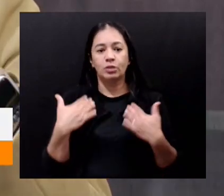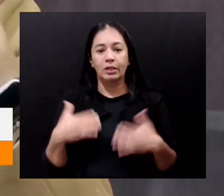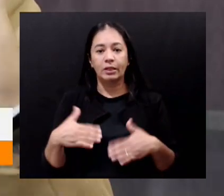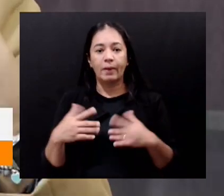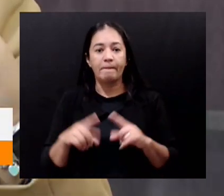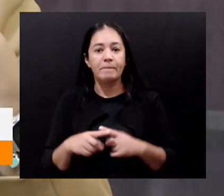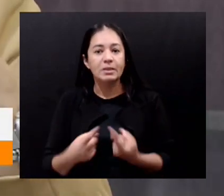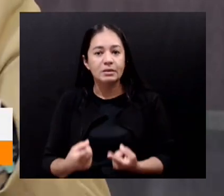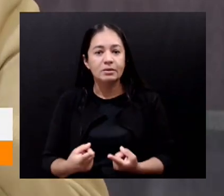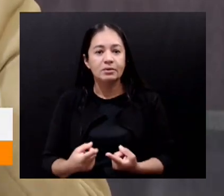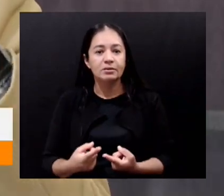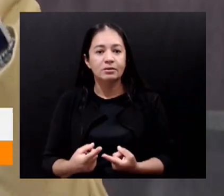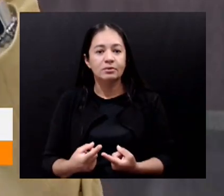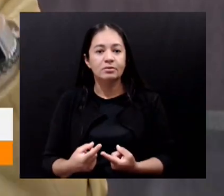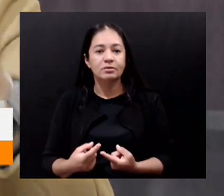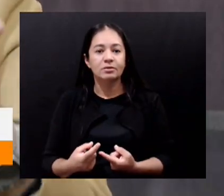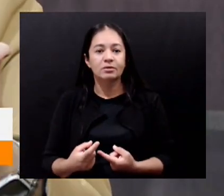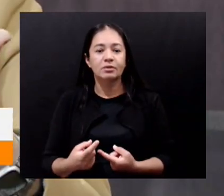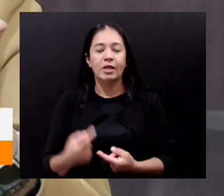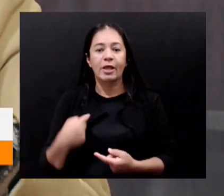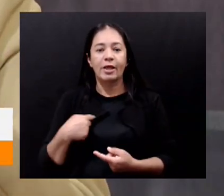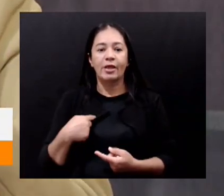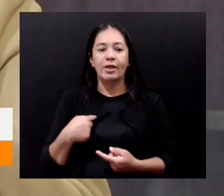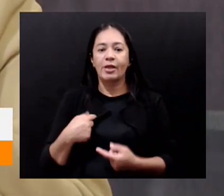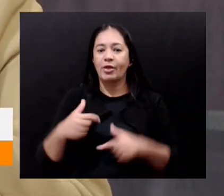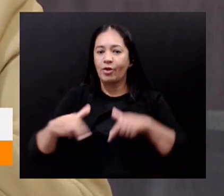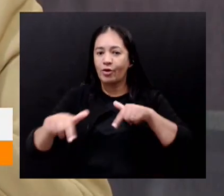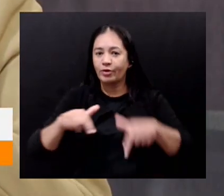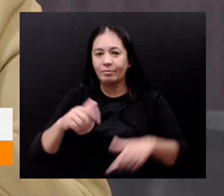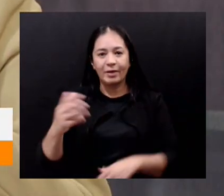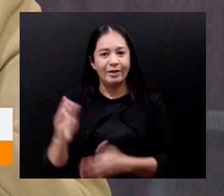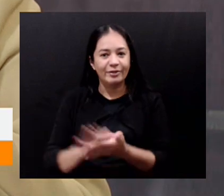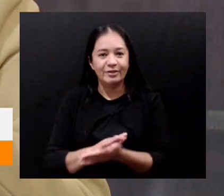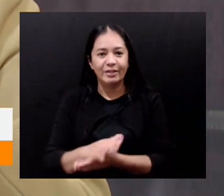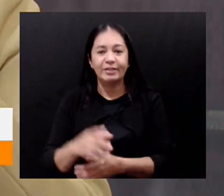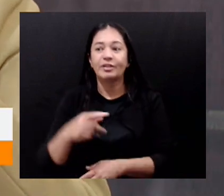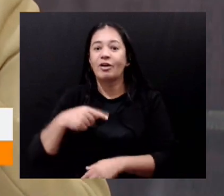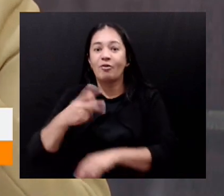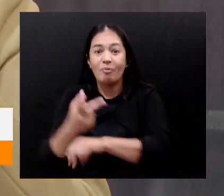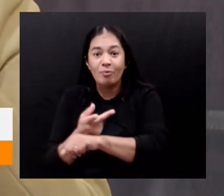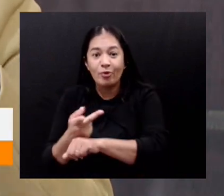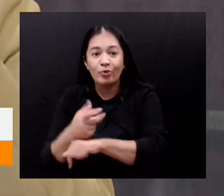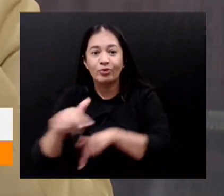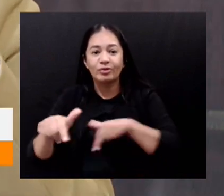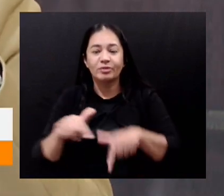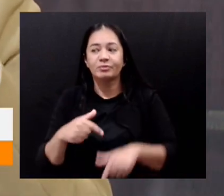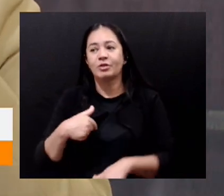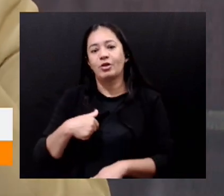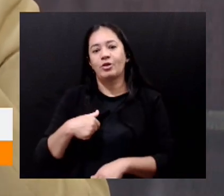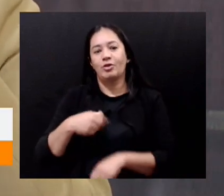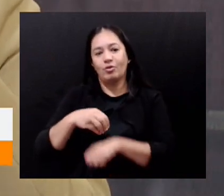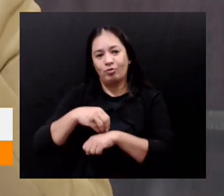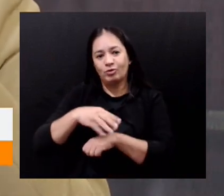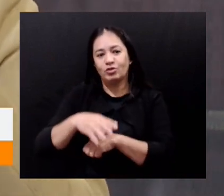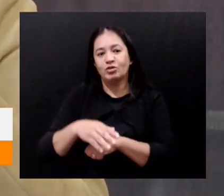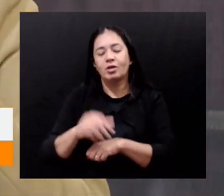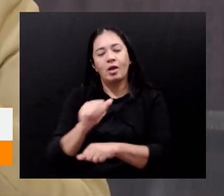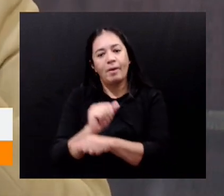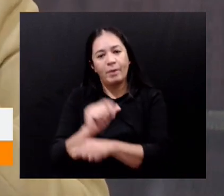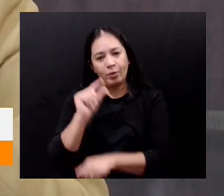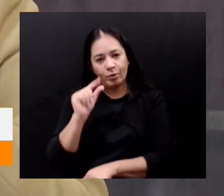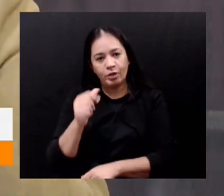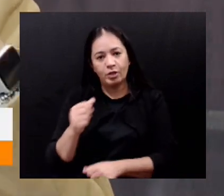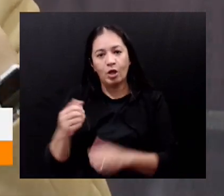eu não vou com trabalho, eu ainda vou procurar um trabalho, eu aconselho a esperar um pouquinho, juntar um pouquinho mais